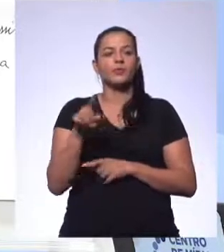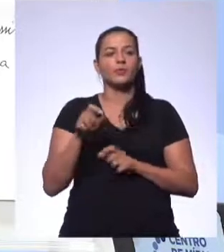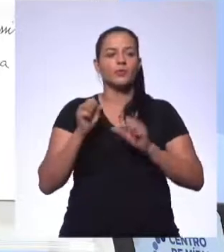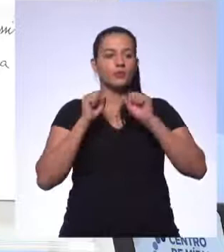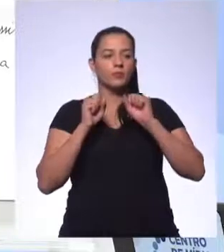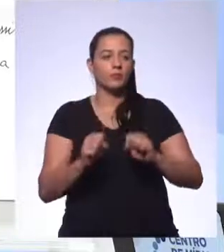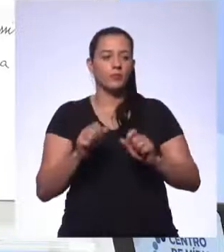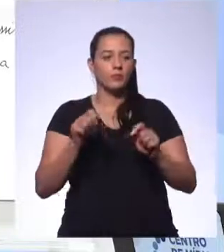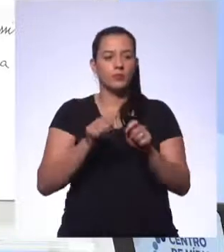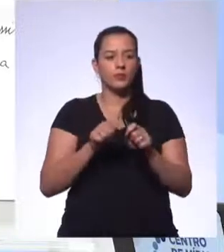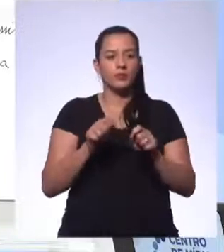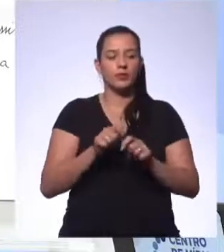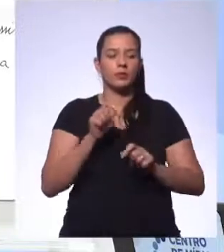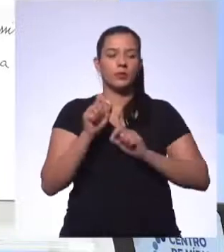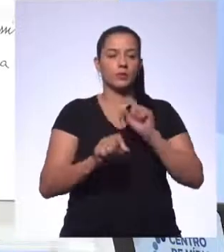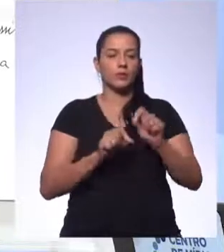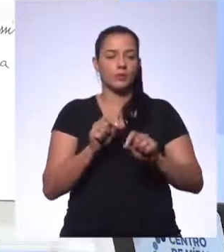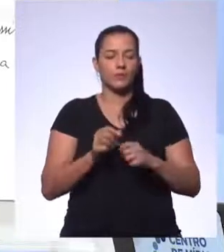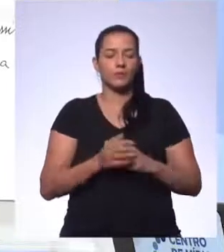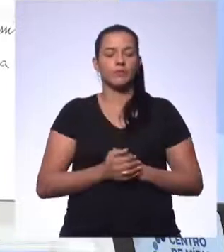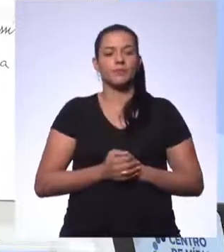no caso, um